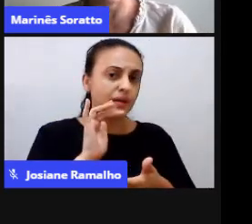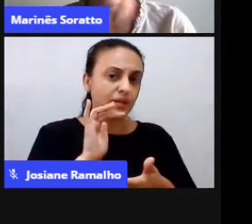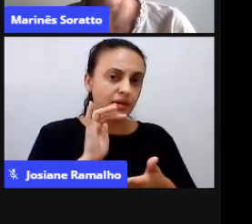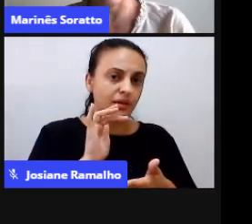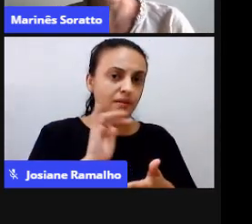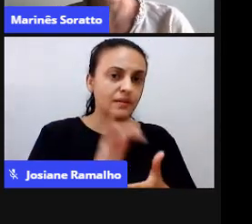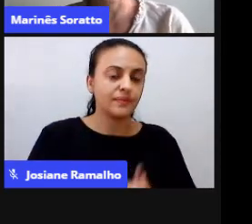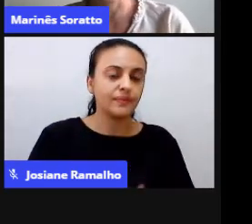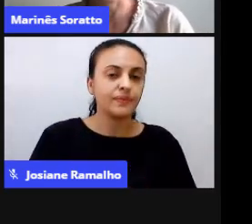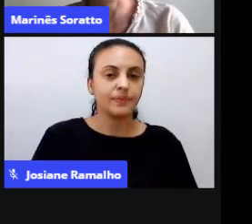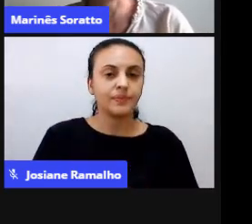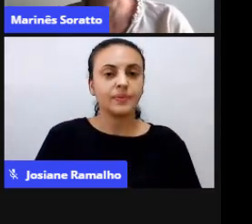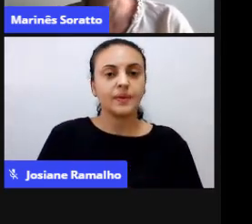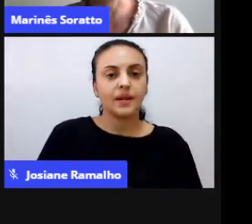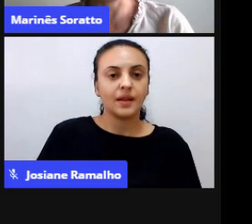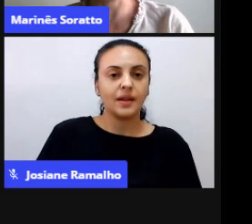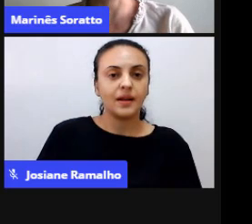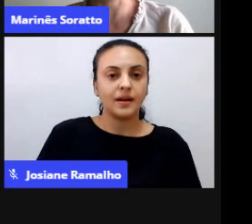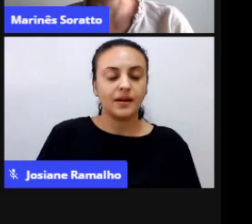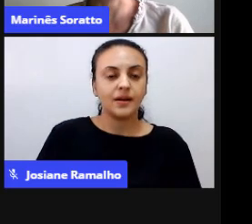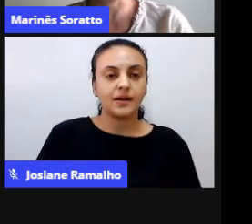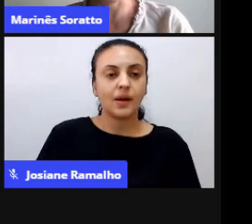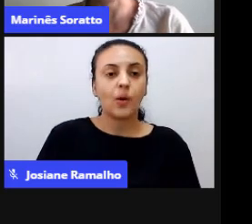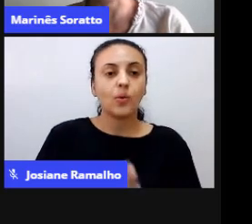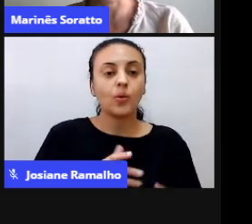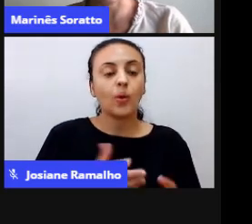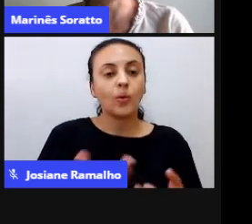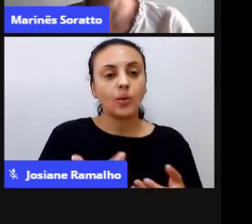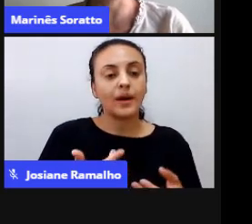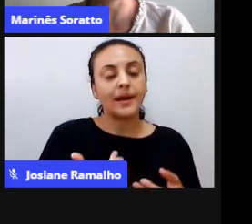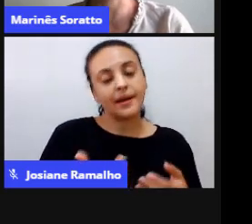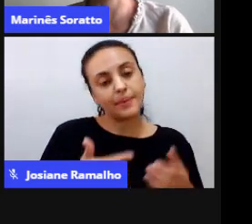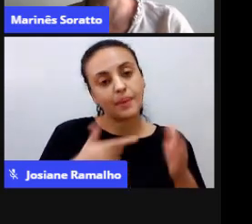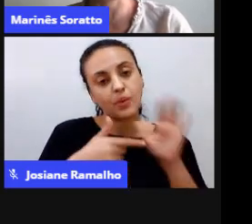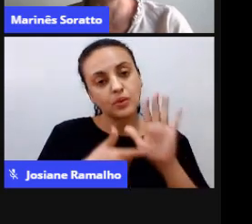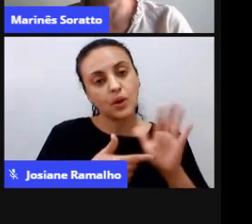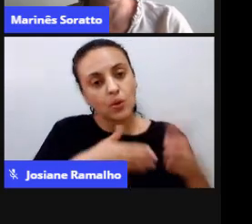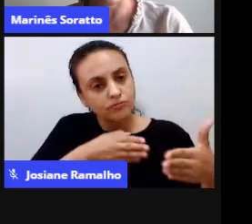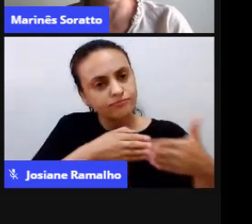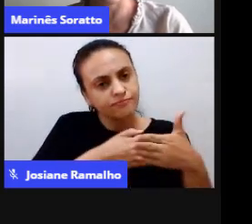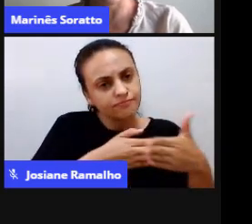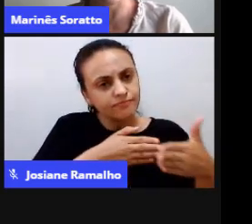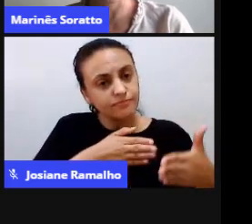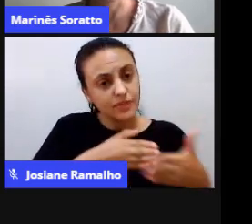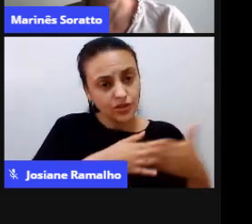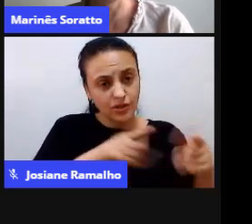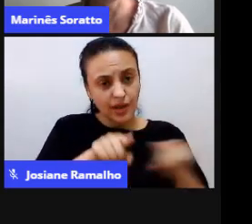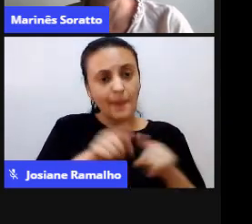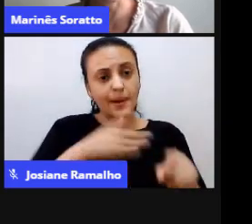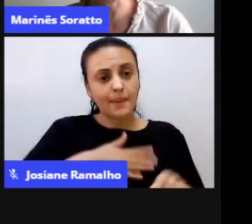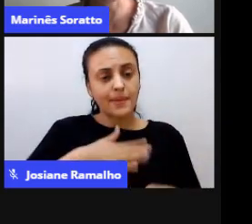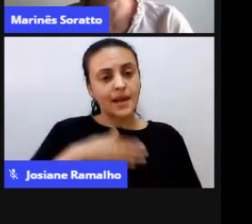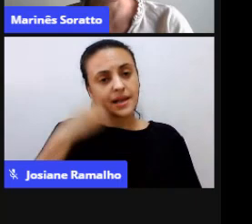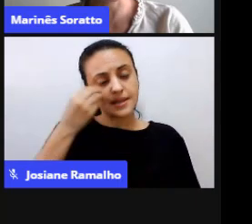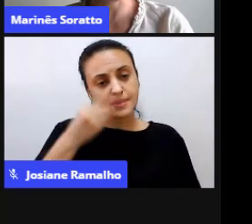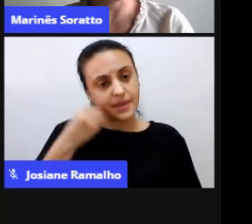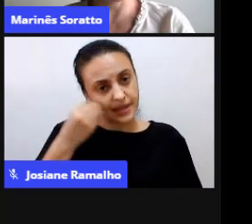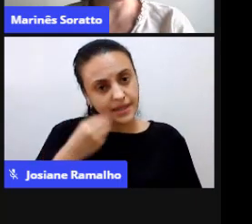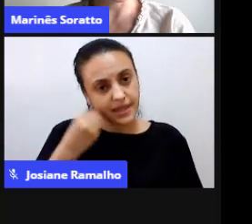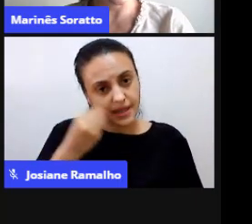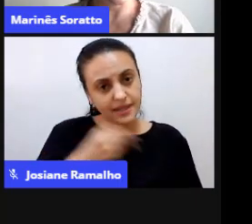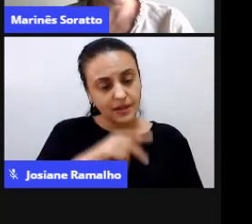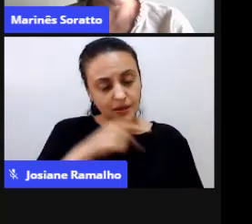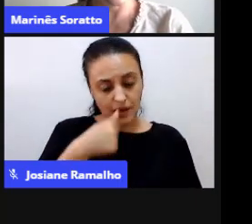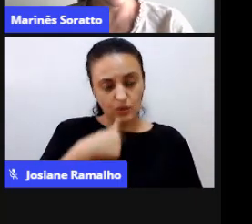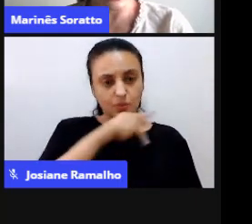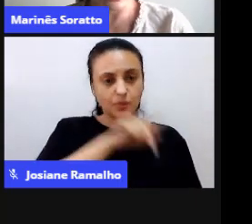que eu preparei hoje, ela traz os limites da minha experiência, né, enquanto professora, enquanto formadora, e também traz os limites daquilo